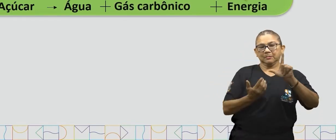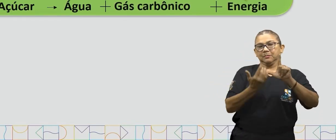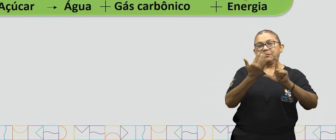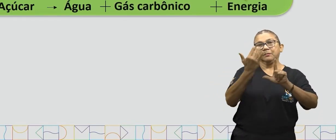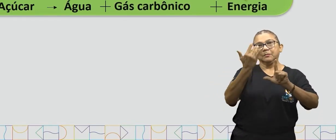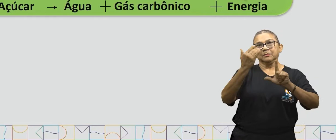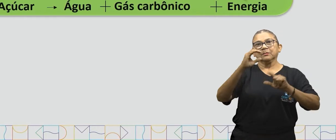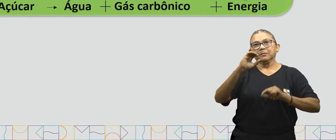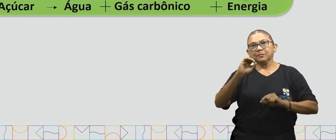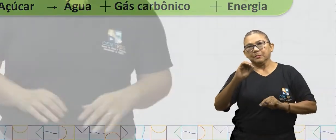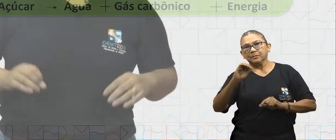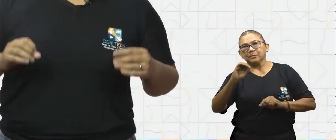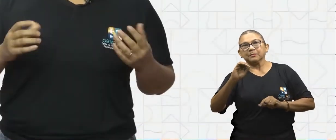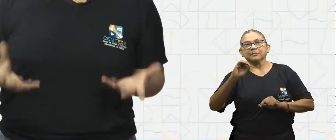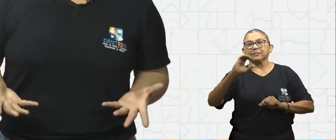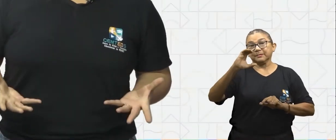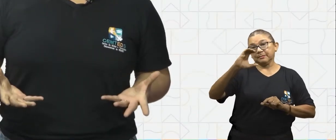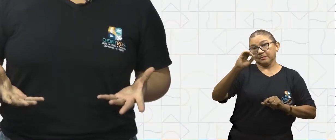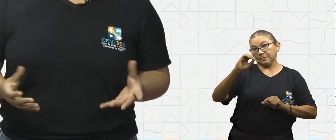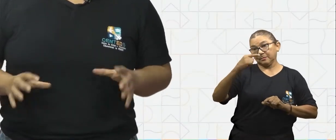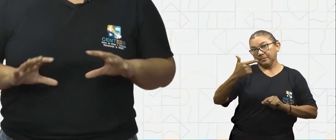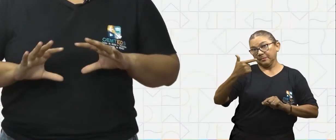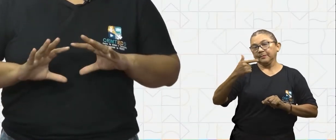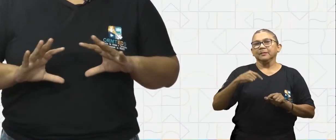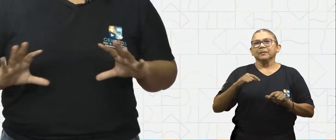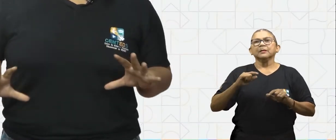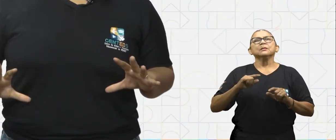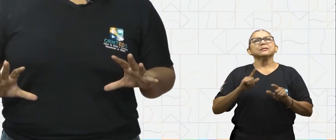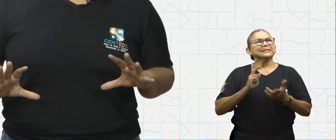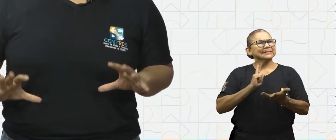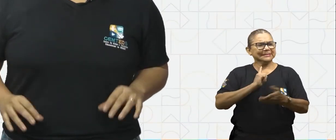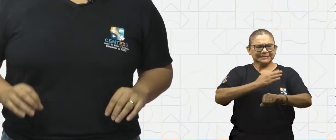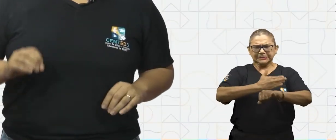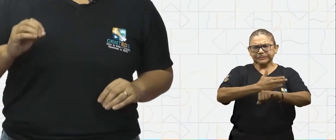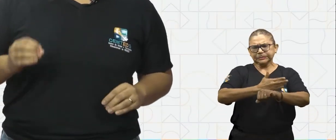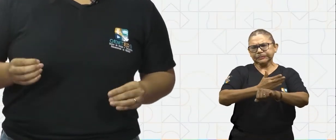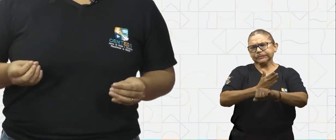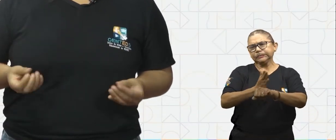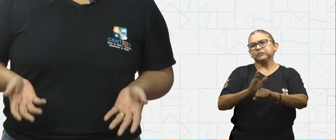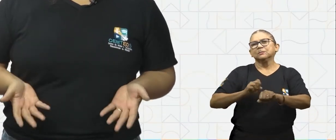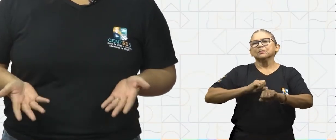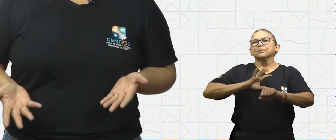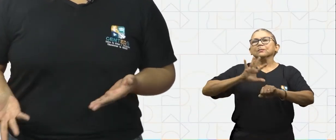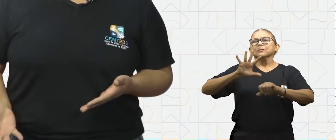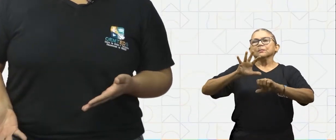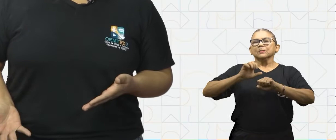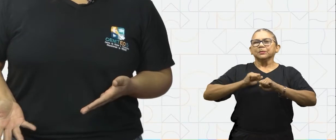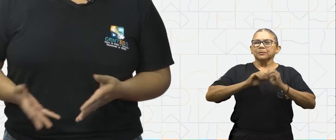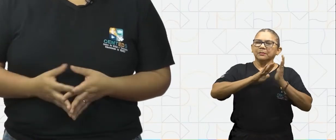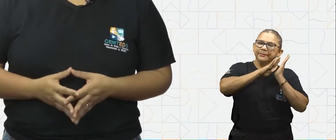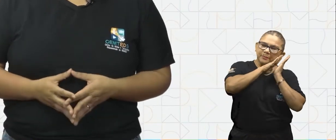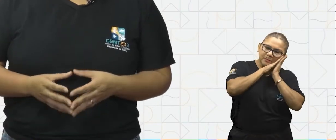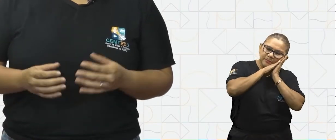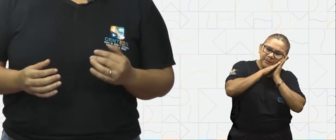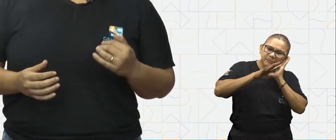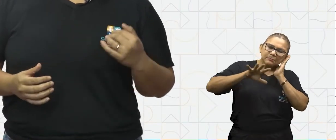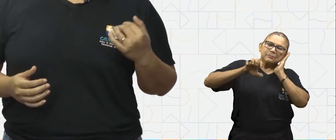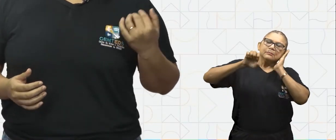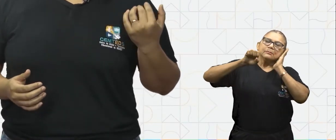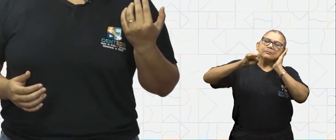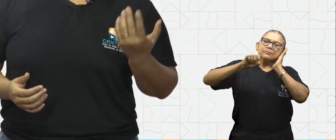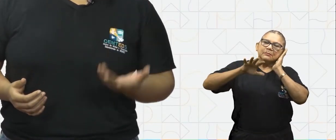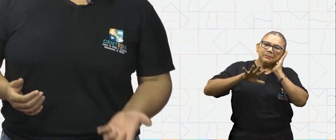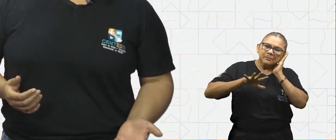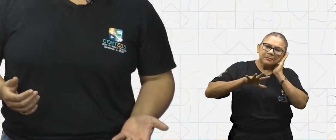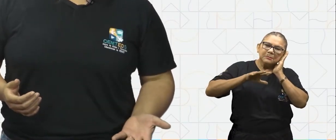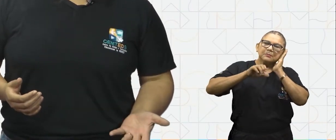as atividades do corpo. Nós respiramos a todo momento, inclusive quando estamos dormindo. É um